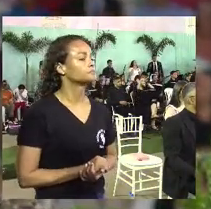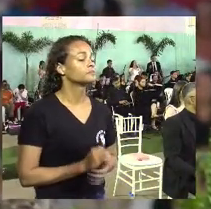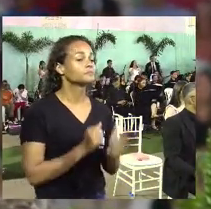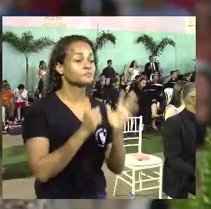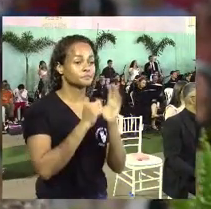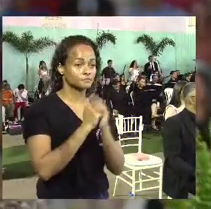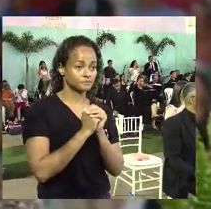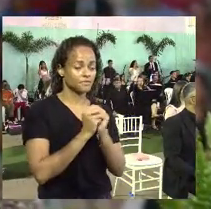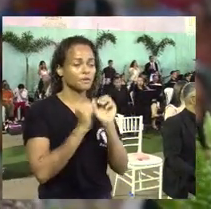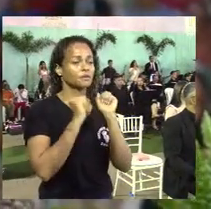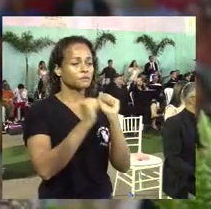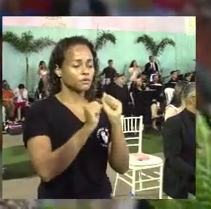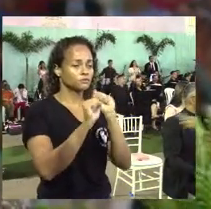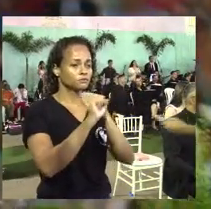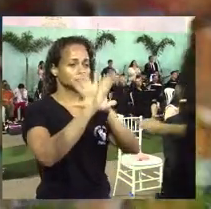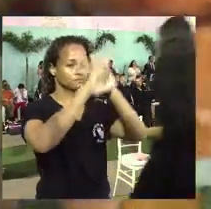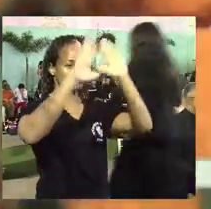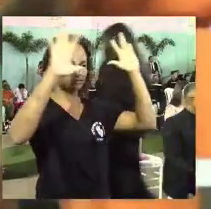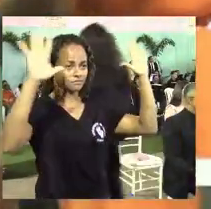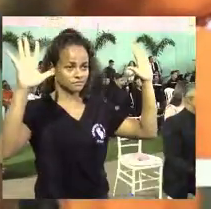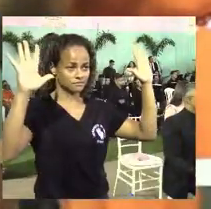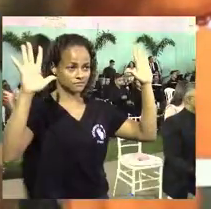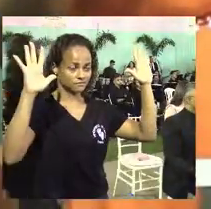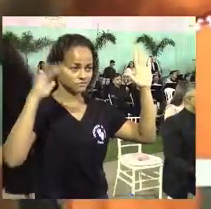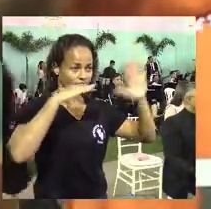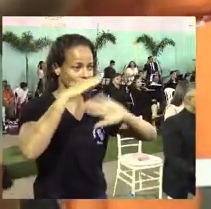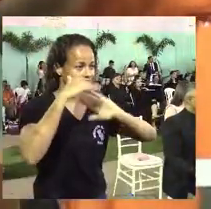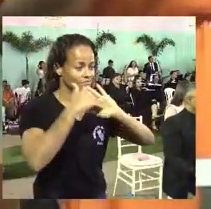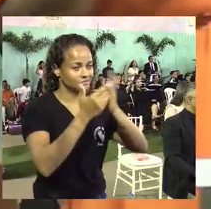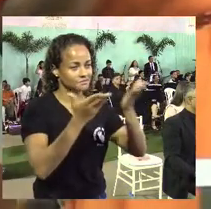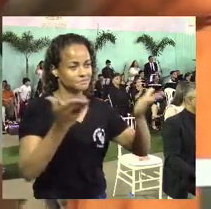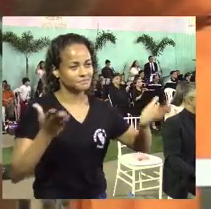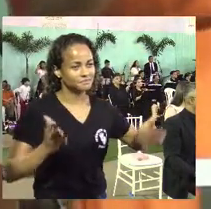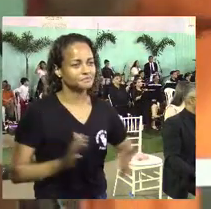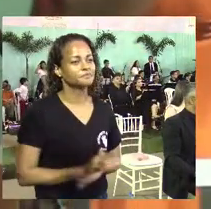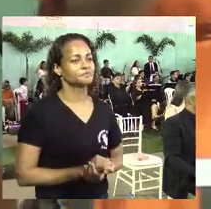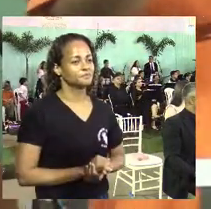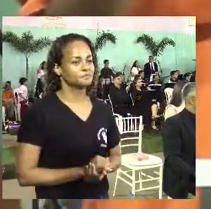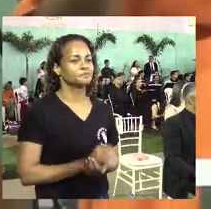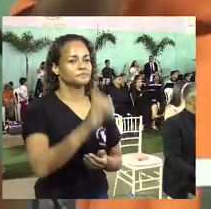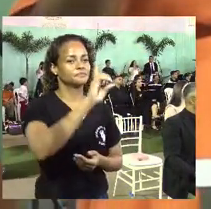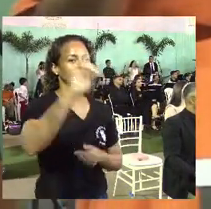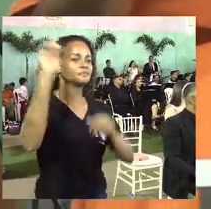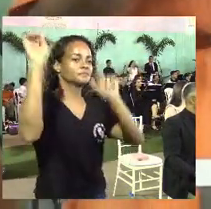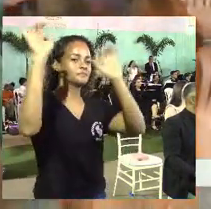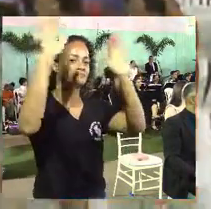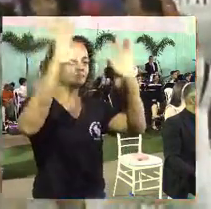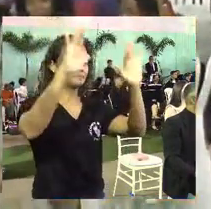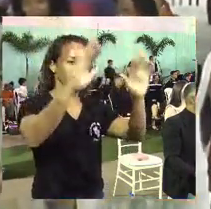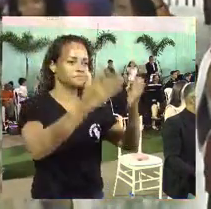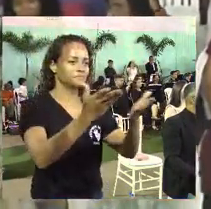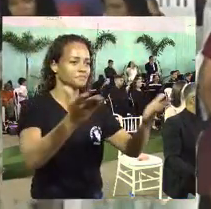você pode dar um braço fora daqui lá na ponta isso Deus abençoe vocês